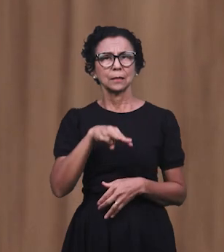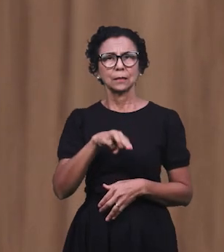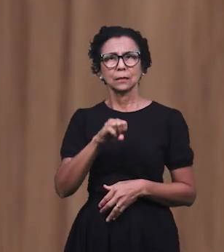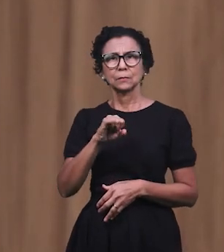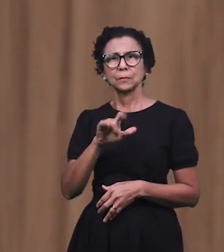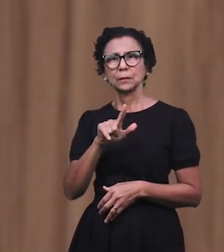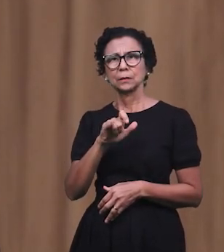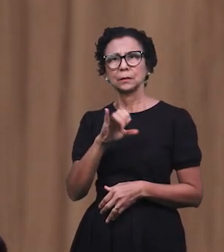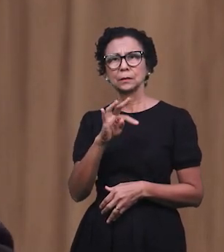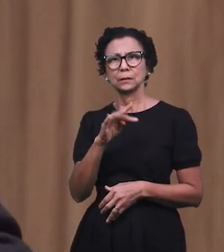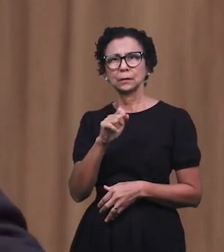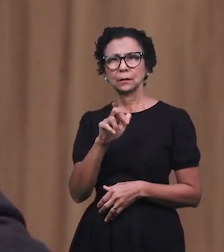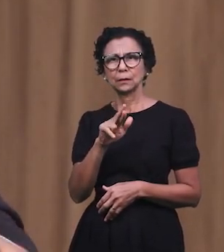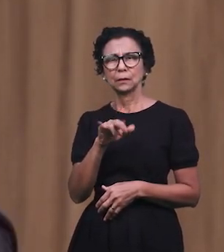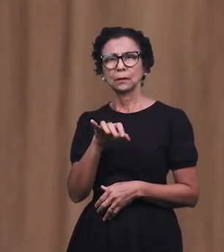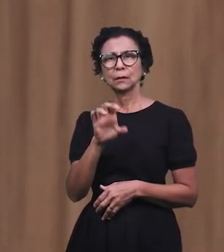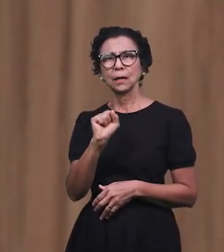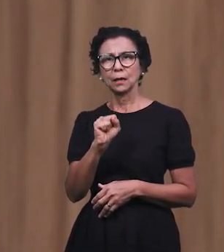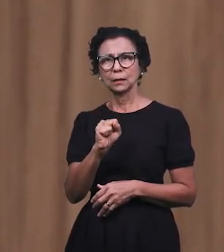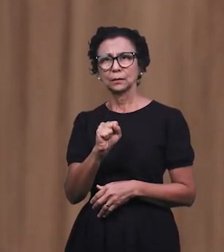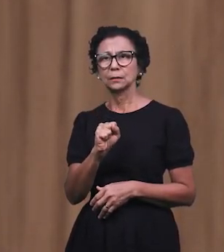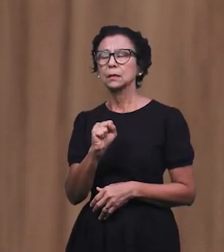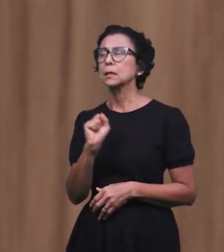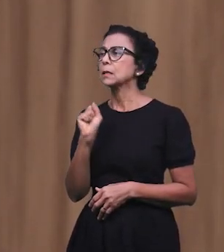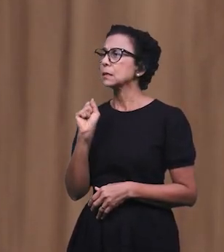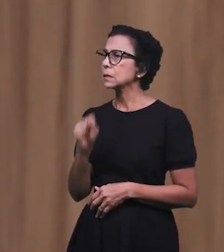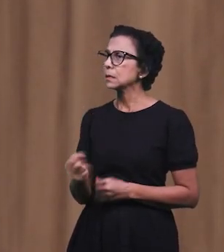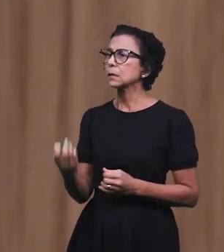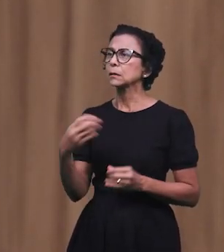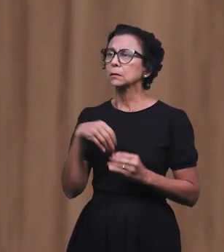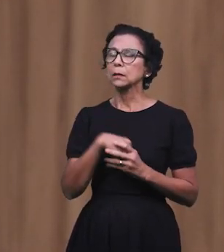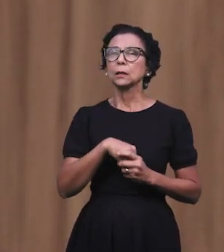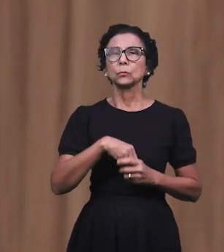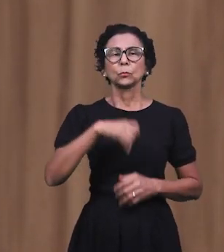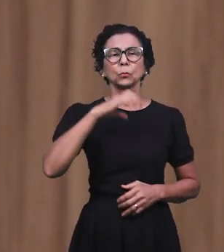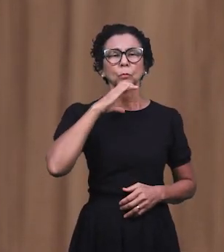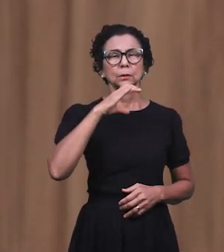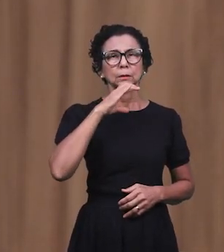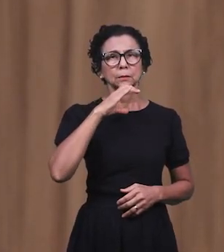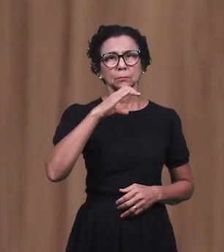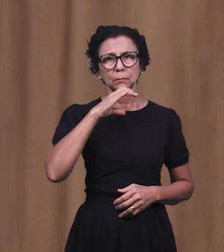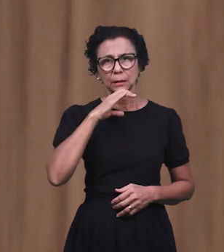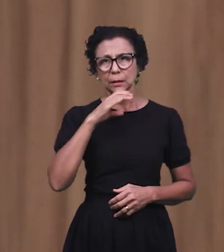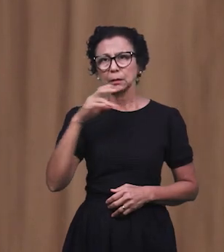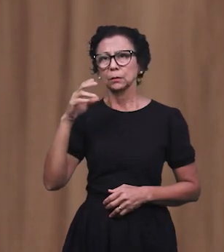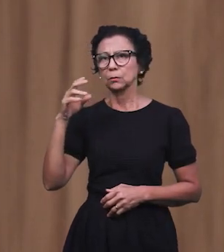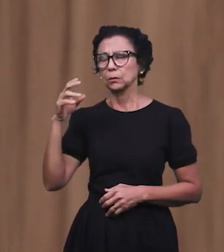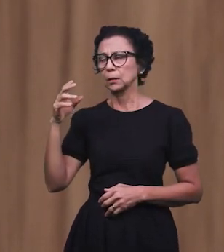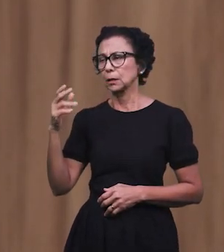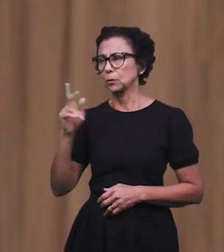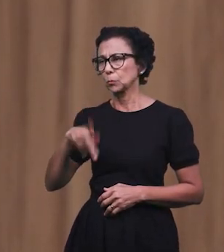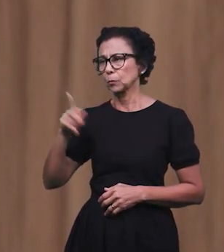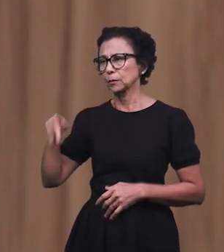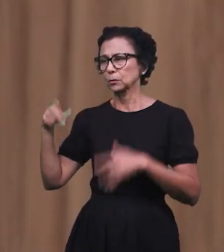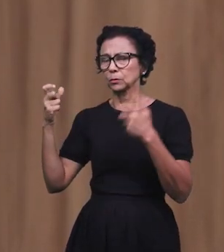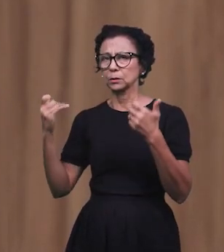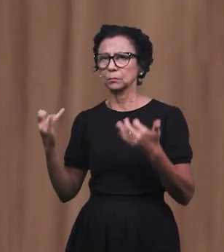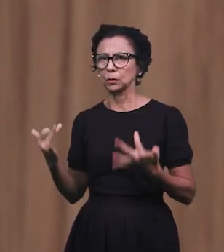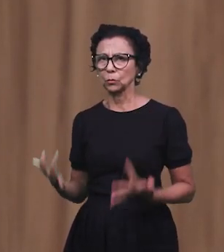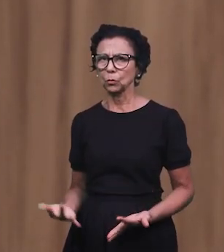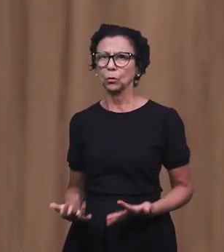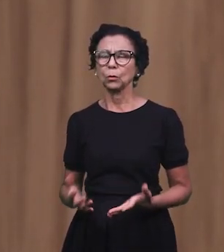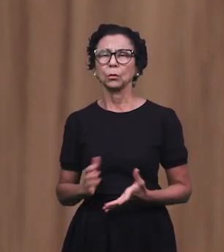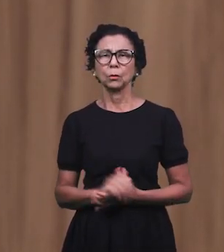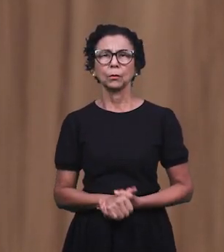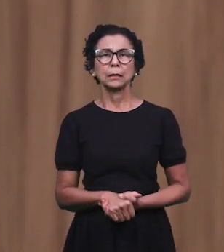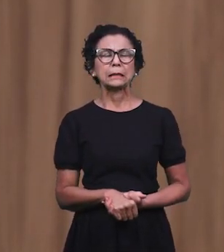certeza, dentro dos princípios de guerra, dentro do conhecimento, como o pastor Tiago falou, né, aquilo que é